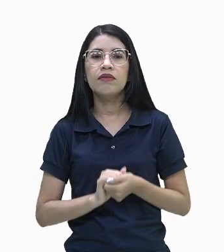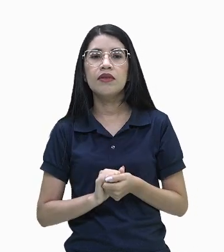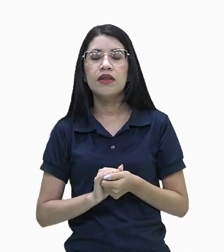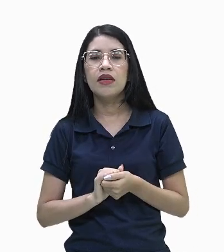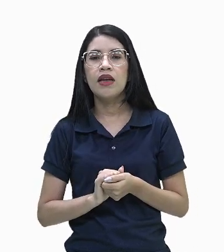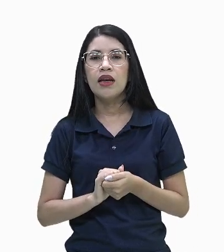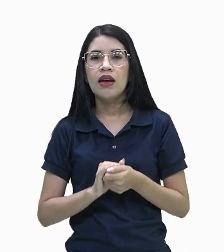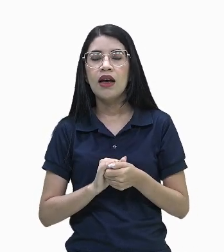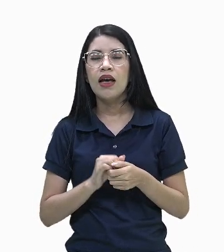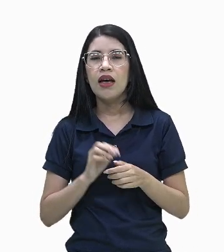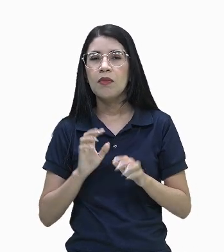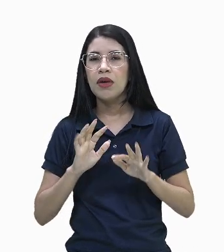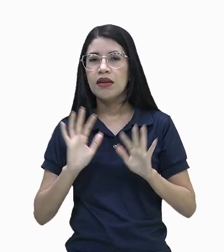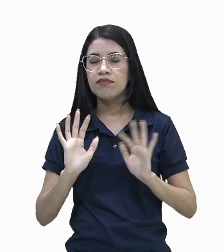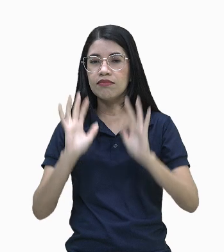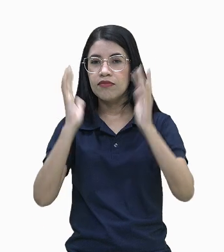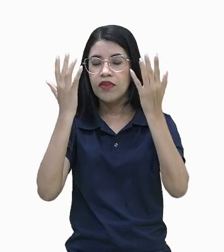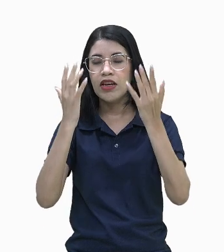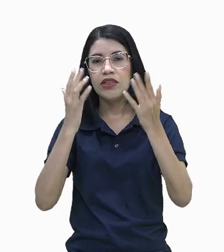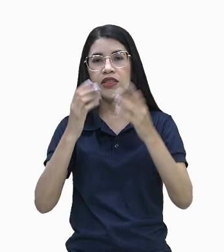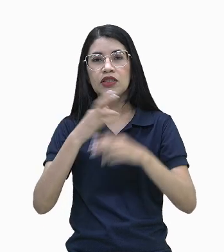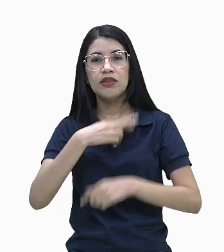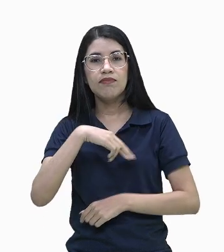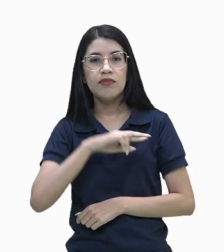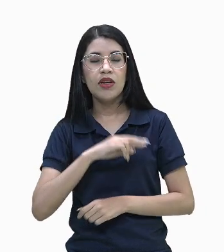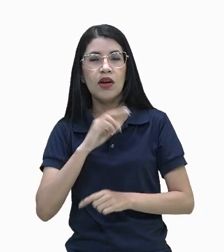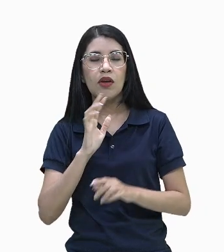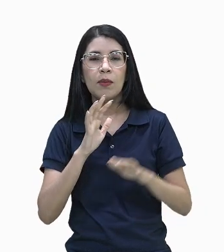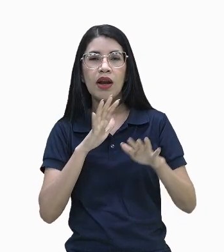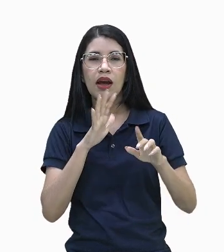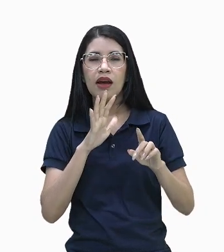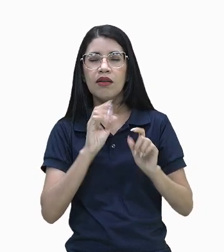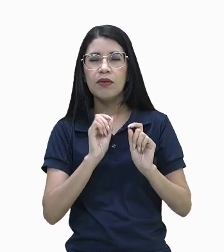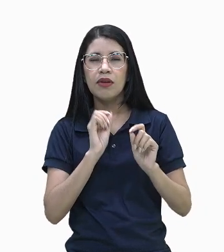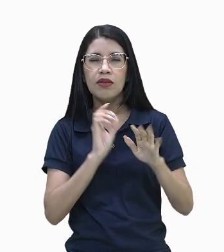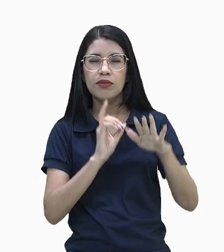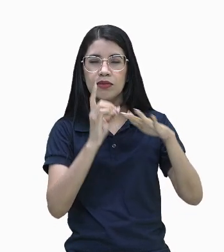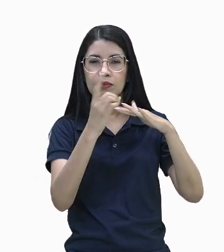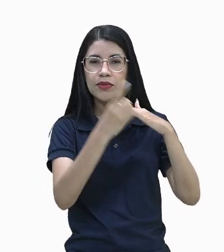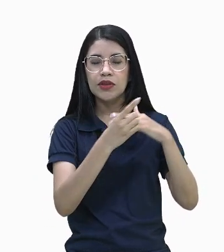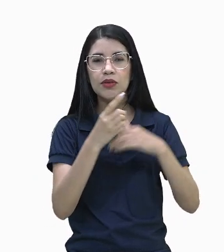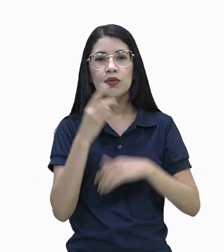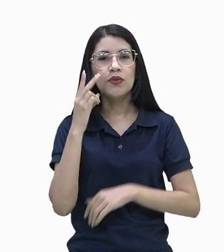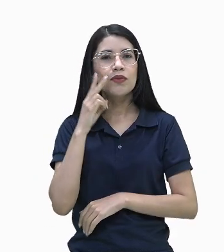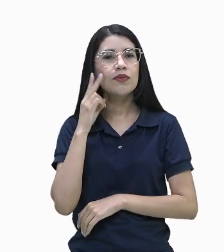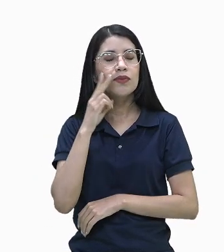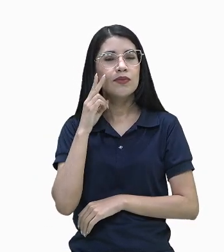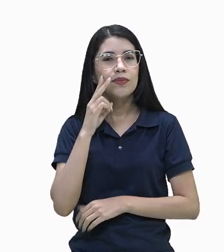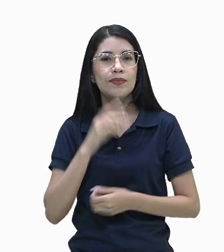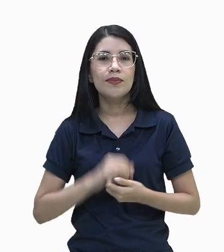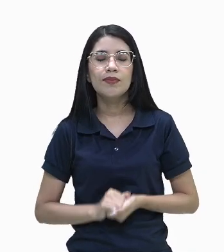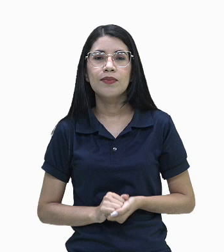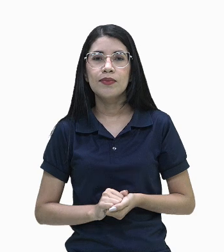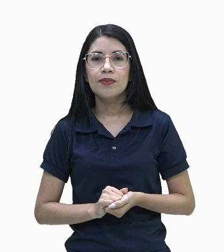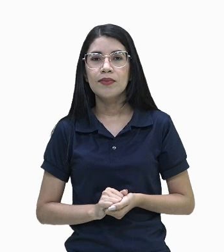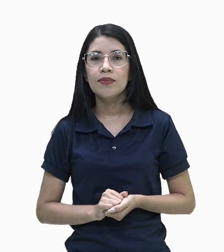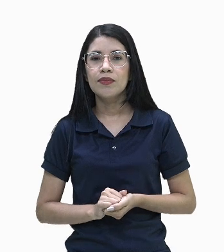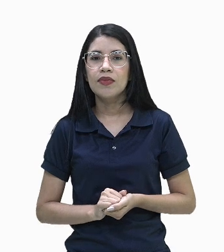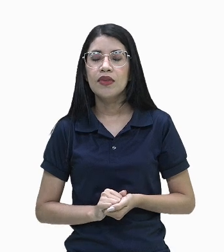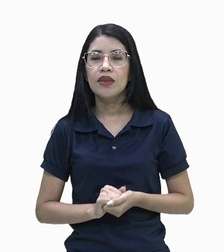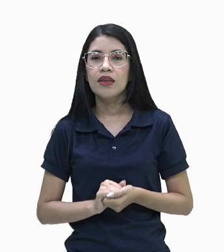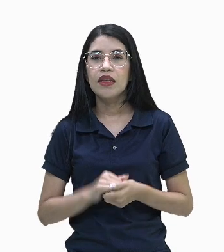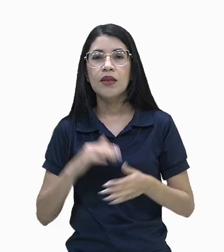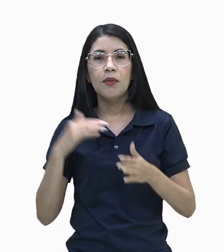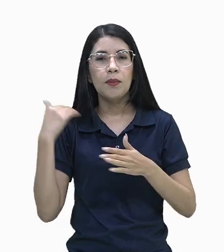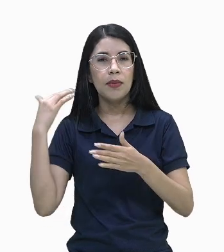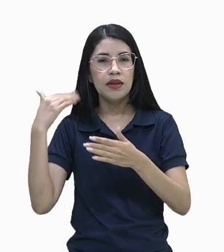de celebrações religiosas feita em homenagem a Dionísio, deus do vinho. Com o tempo, as danças,